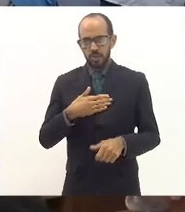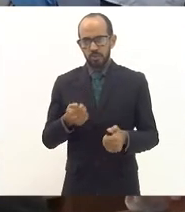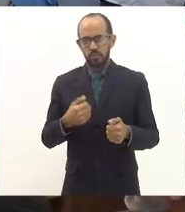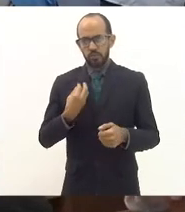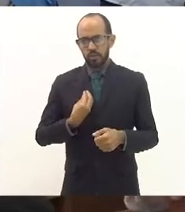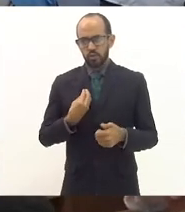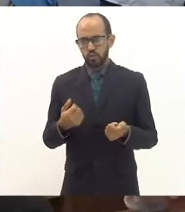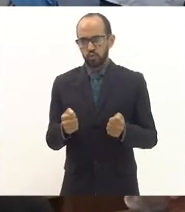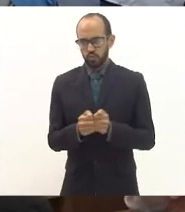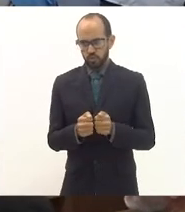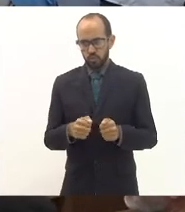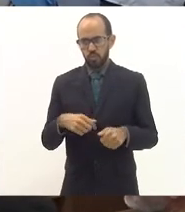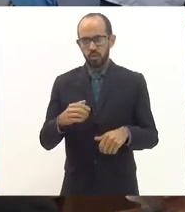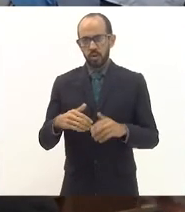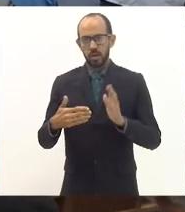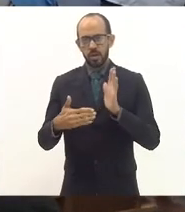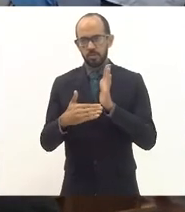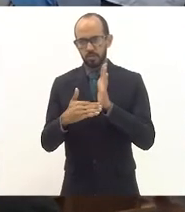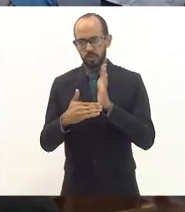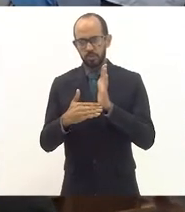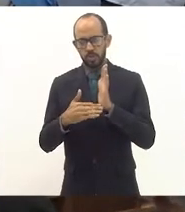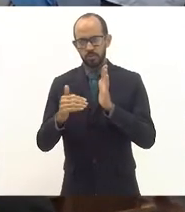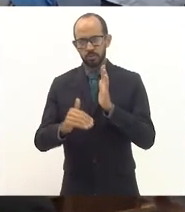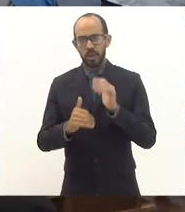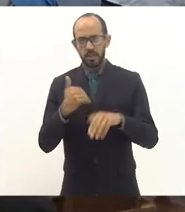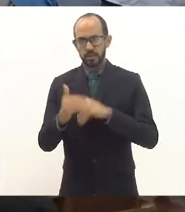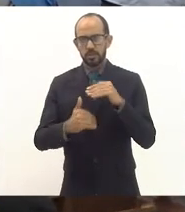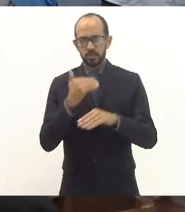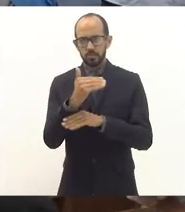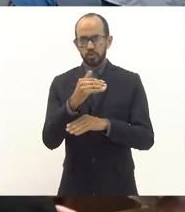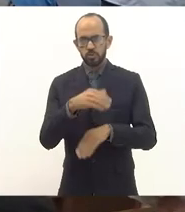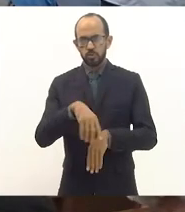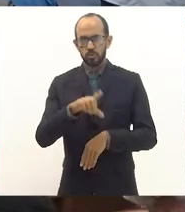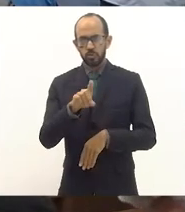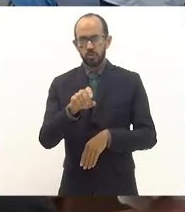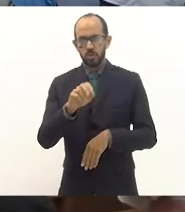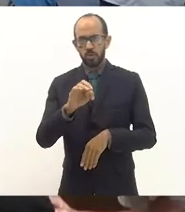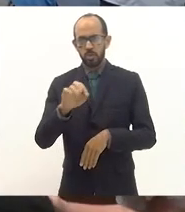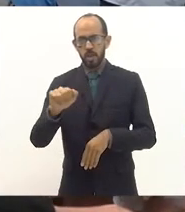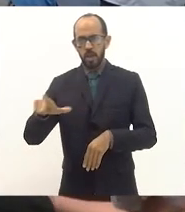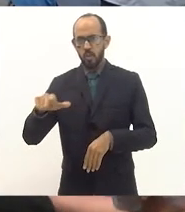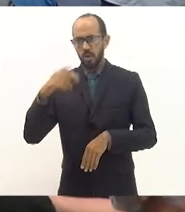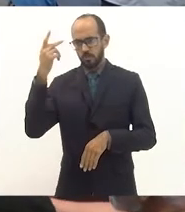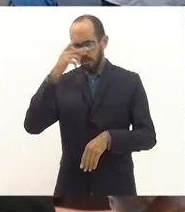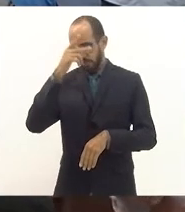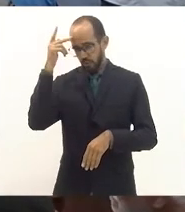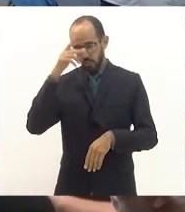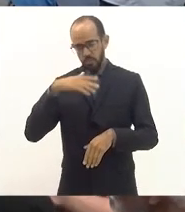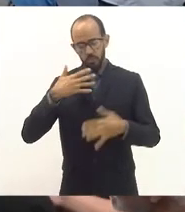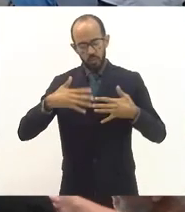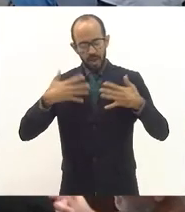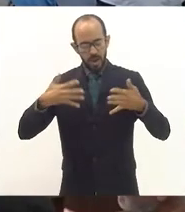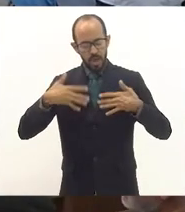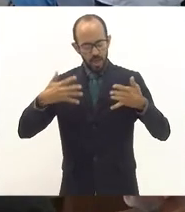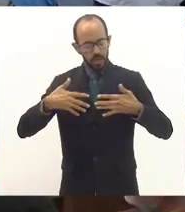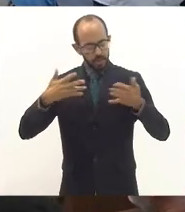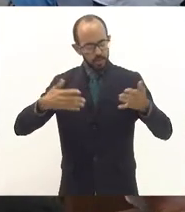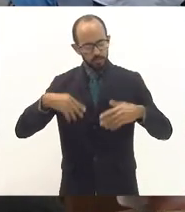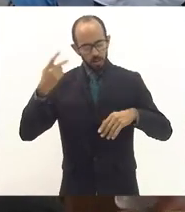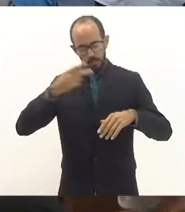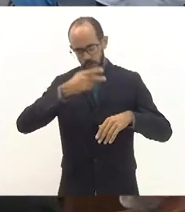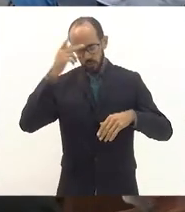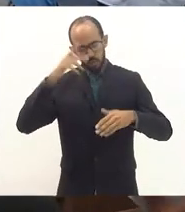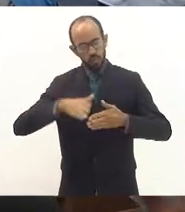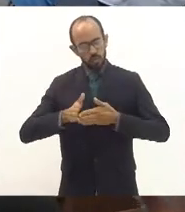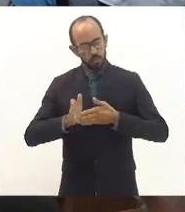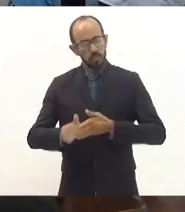Alegria grande, que, acima de tudo, Dotel era um homem alegre. Olha aí. Um homem comprometido